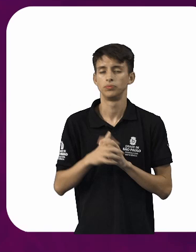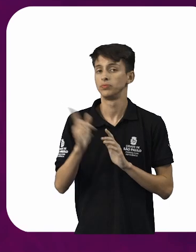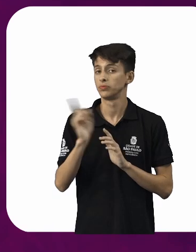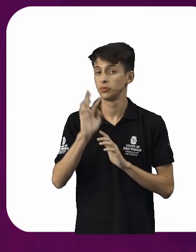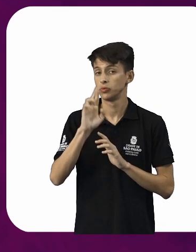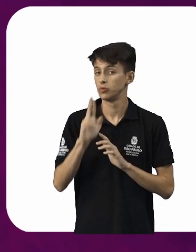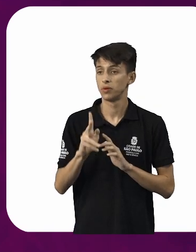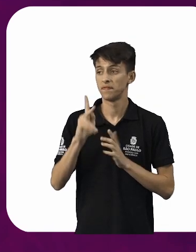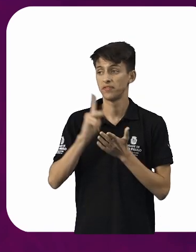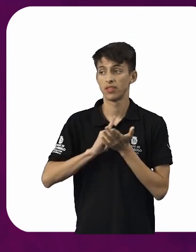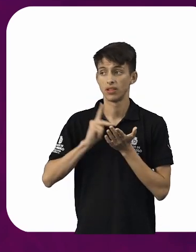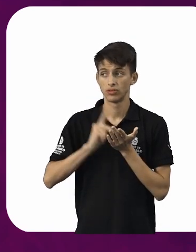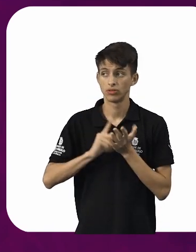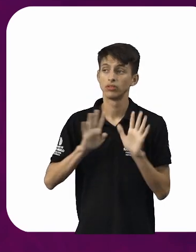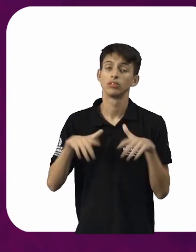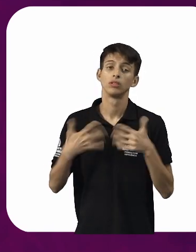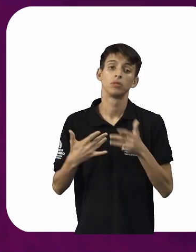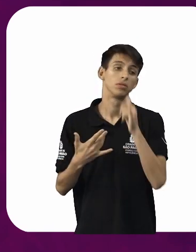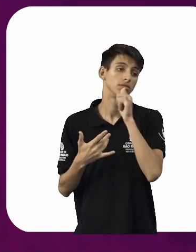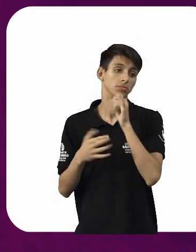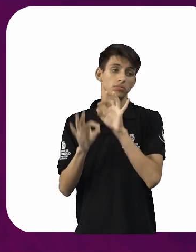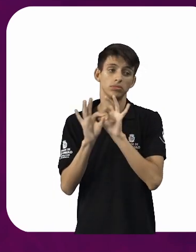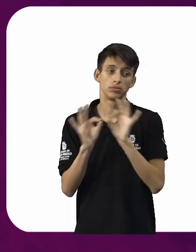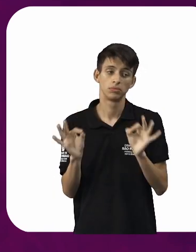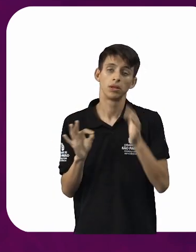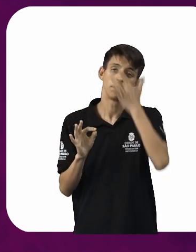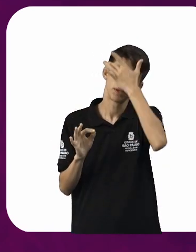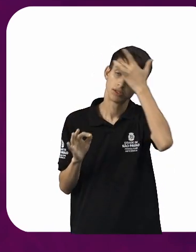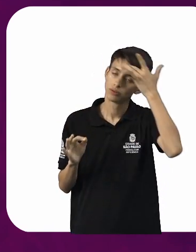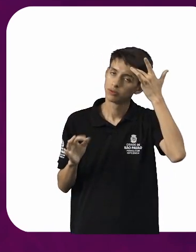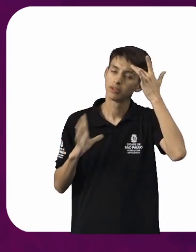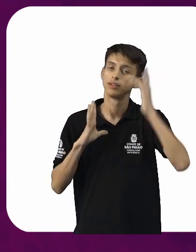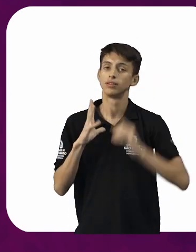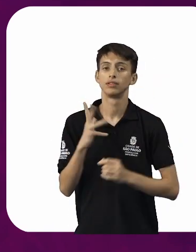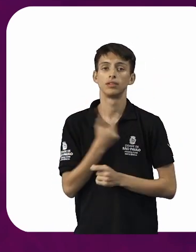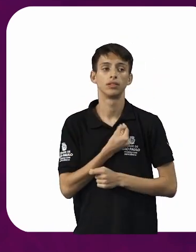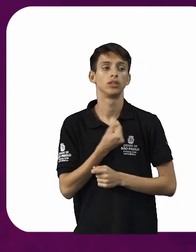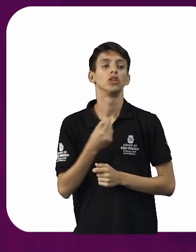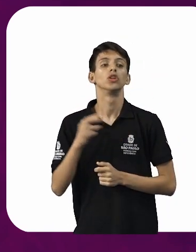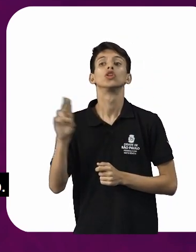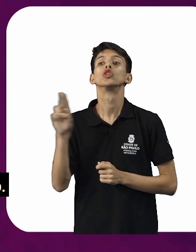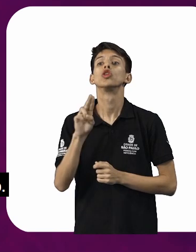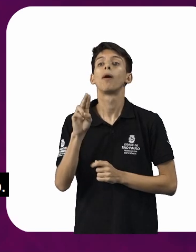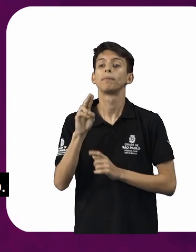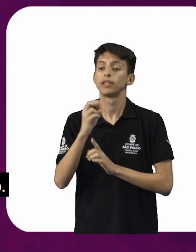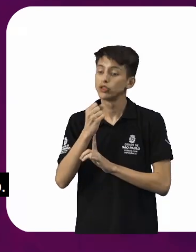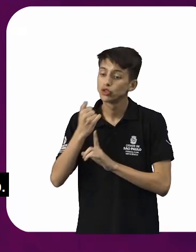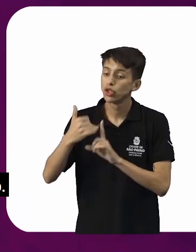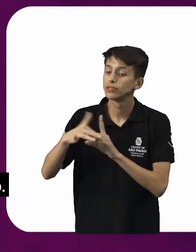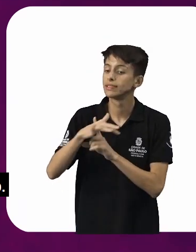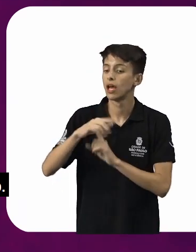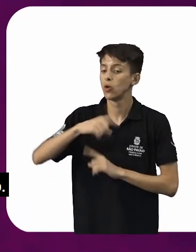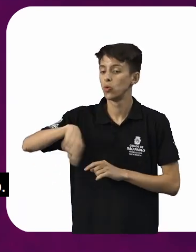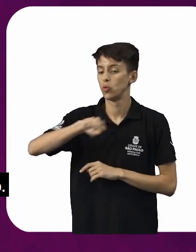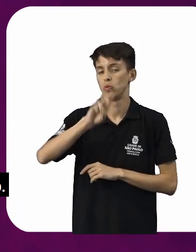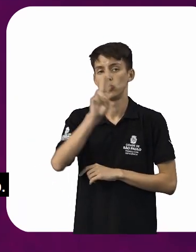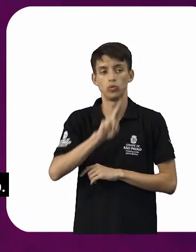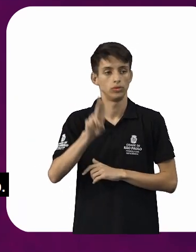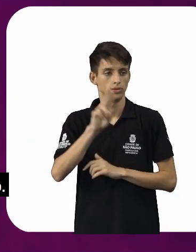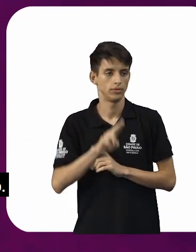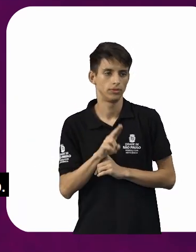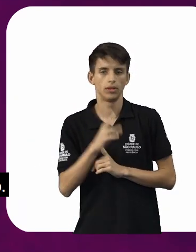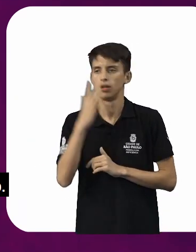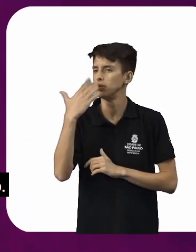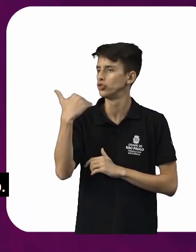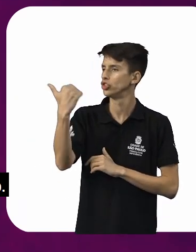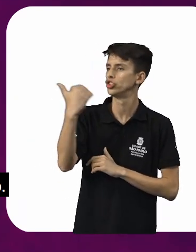não é verdade. Então, esse é um exemplo singelo. Pessoas trans. A questão do nome social. Nome social, o nome pelo qual você é